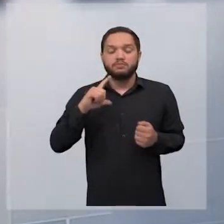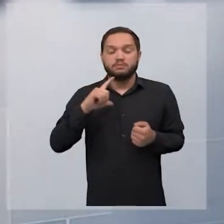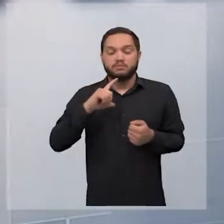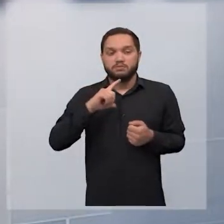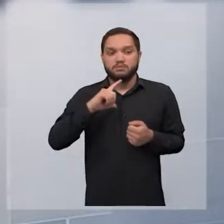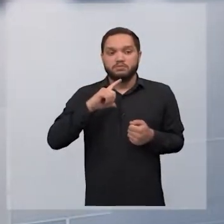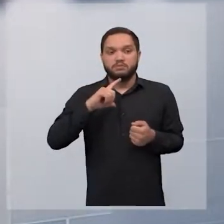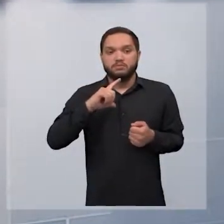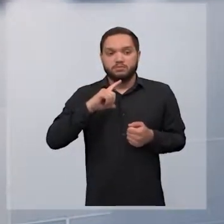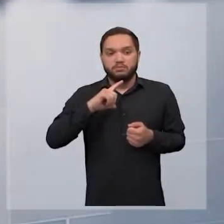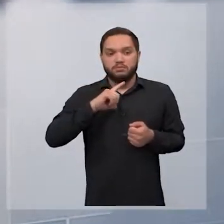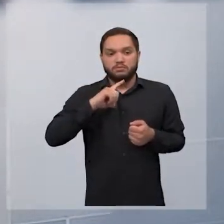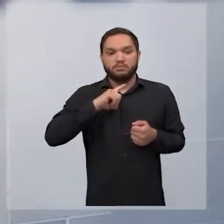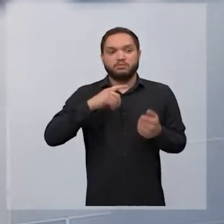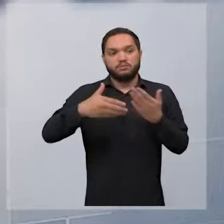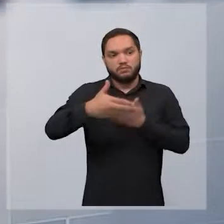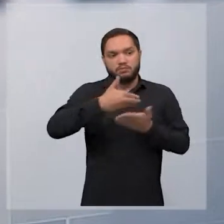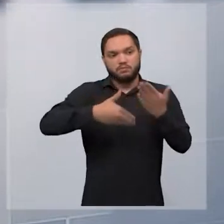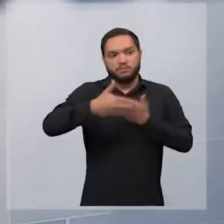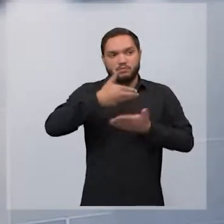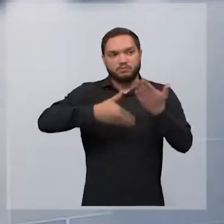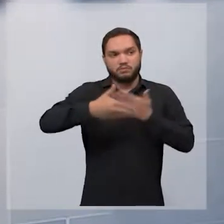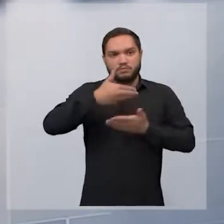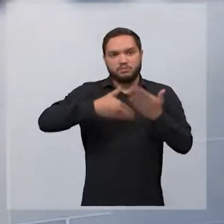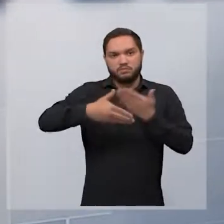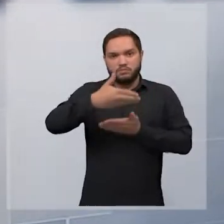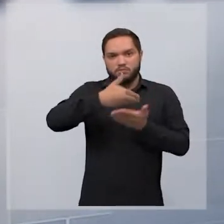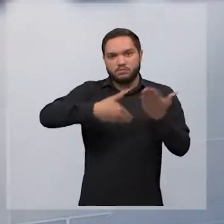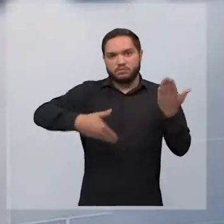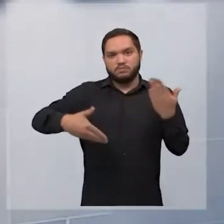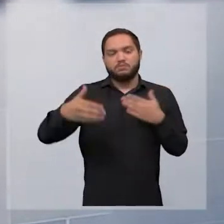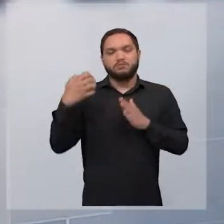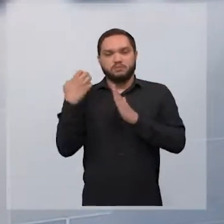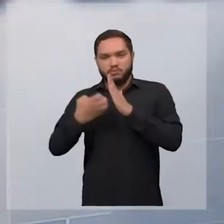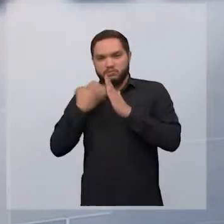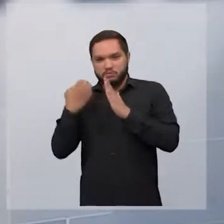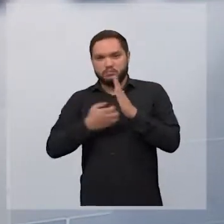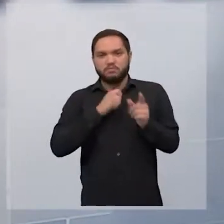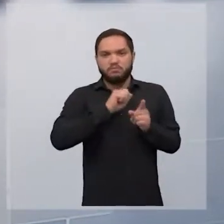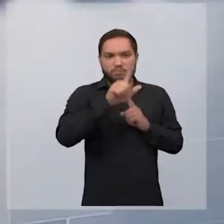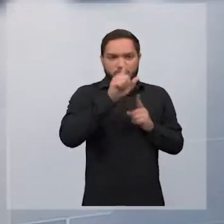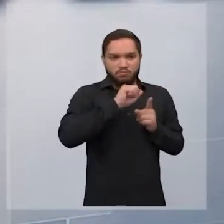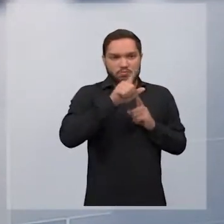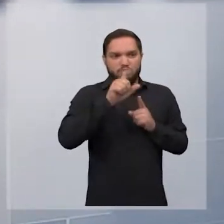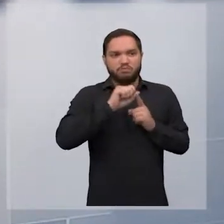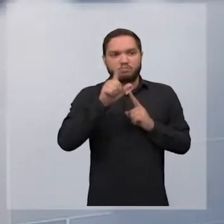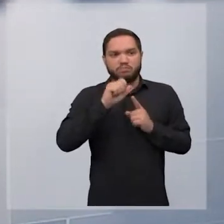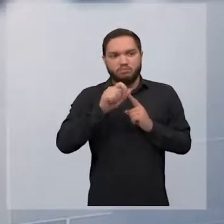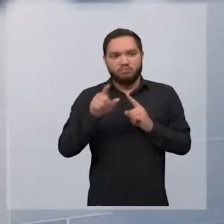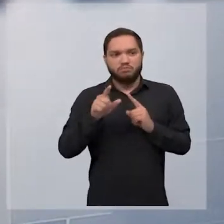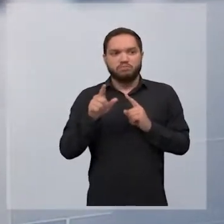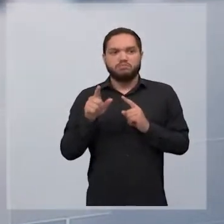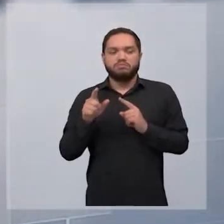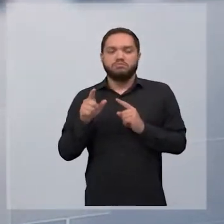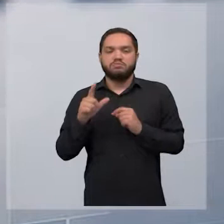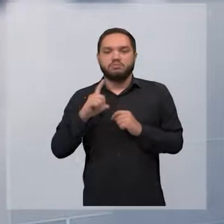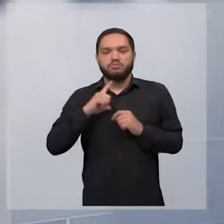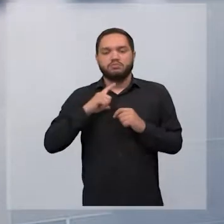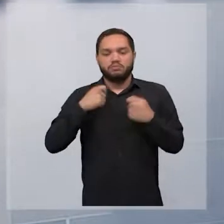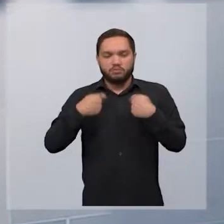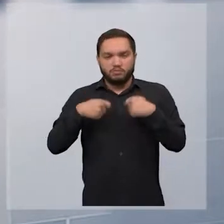as relações estabelecidas entre locador e locatário, com a mediação de imobiliárias, estejam submetidas